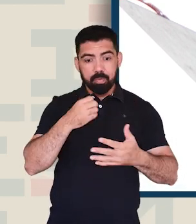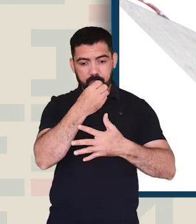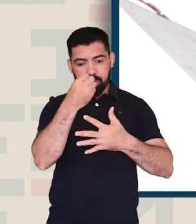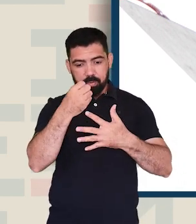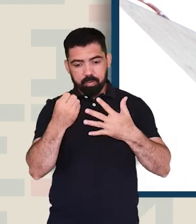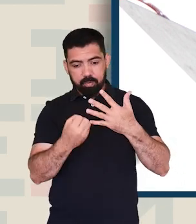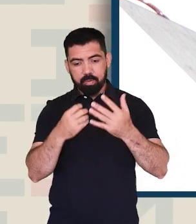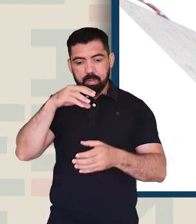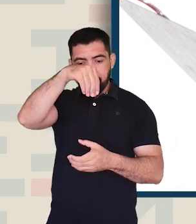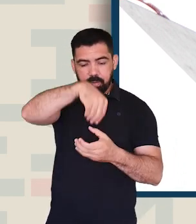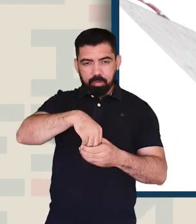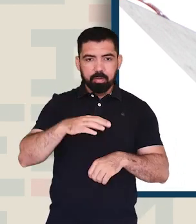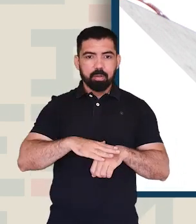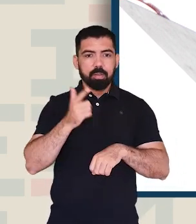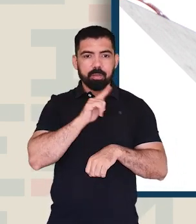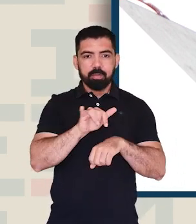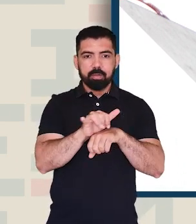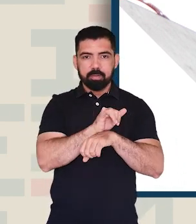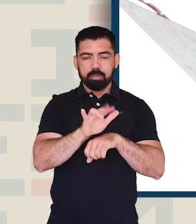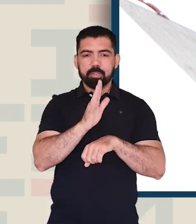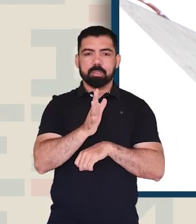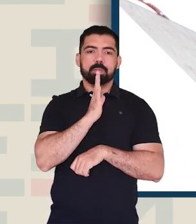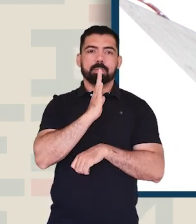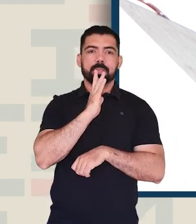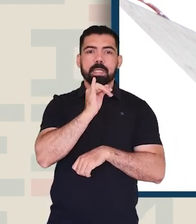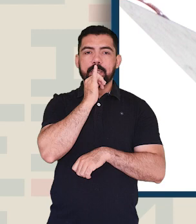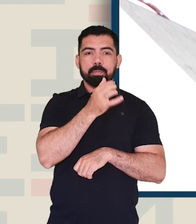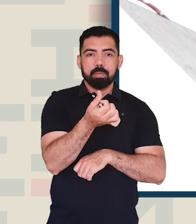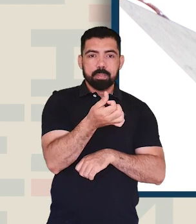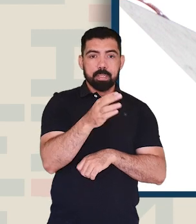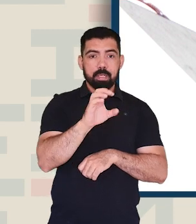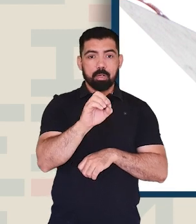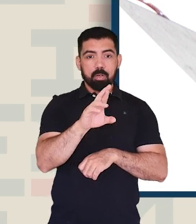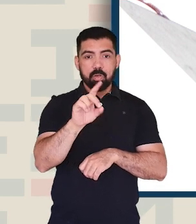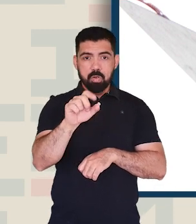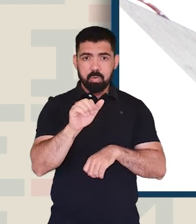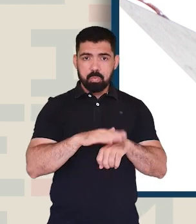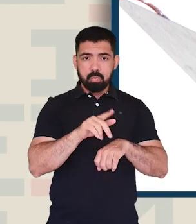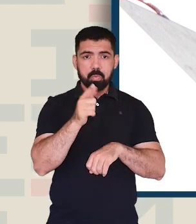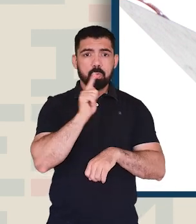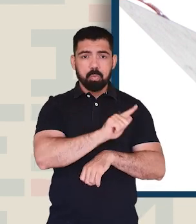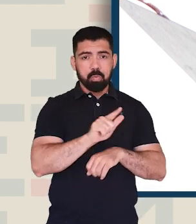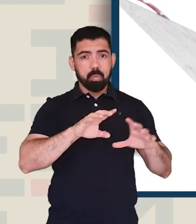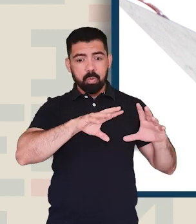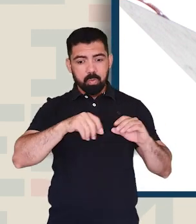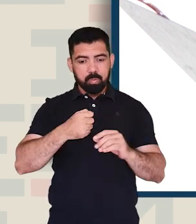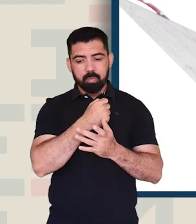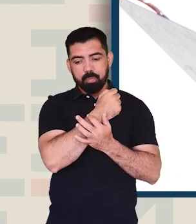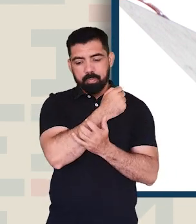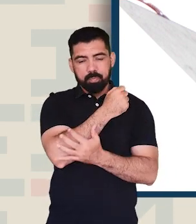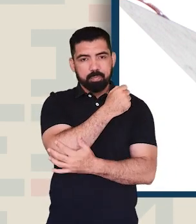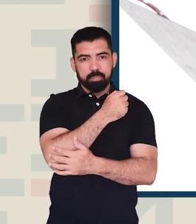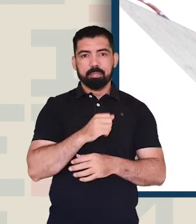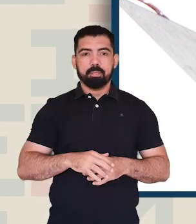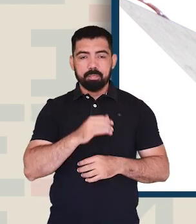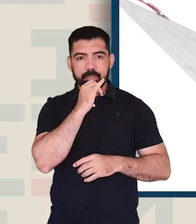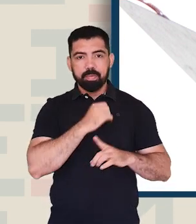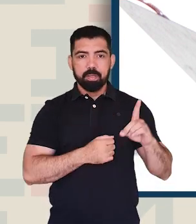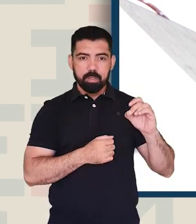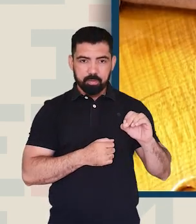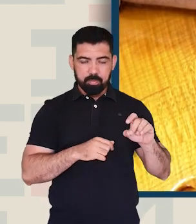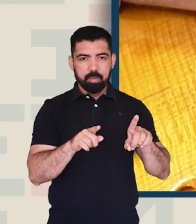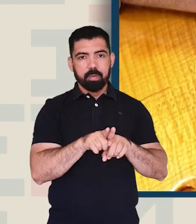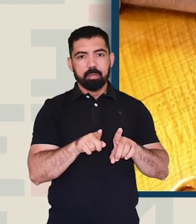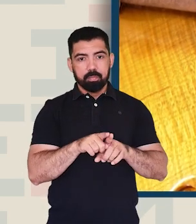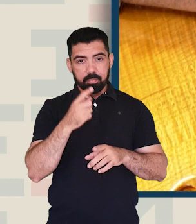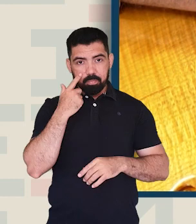cair o dedo, desde que esteja ao alcance aqui da sexta corda, você toca o campo harmônico inteiro. Então vamos lá de novo. Estou em Dó, fazer